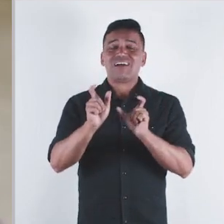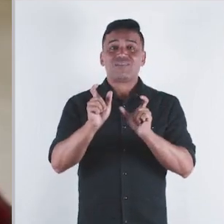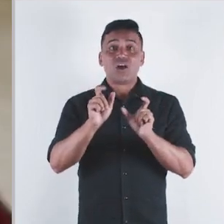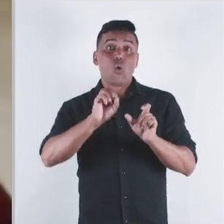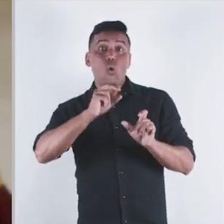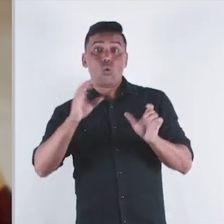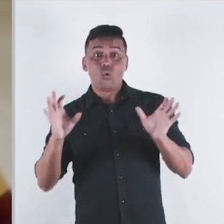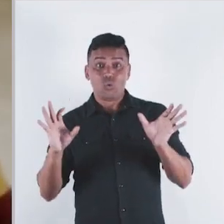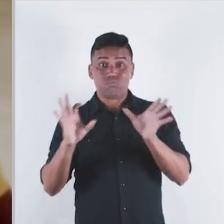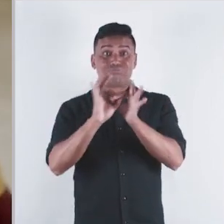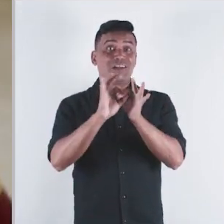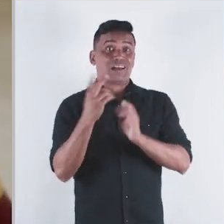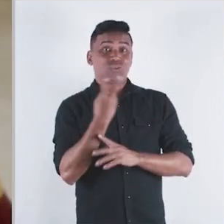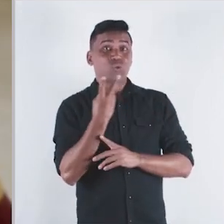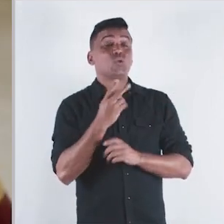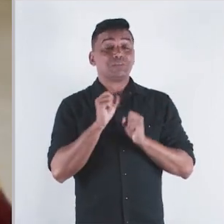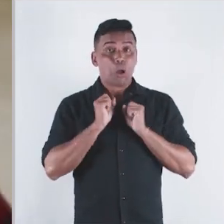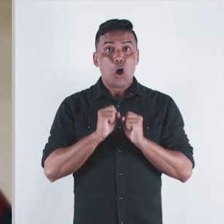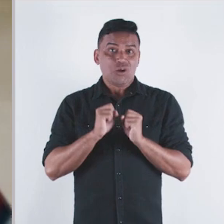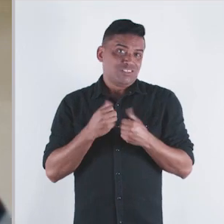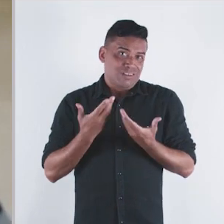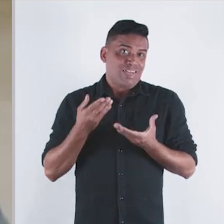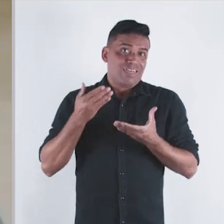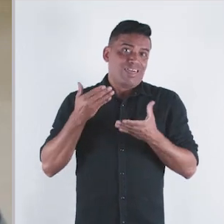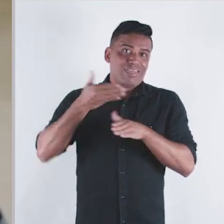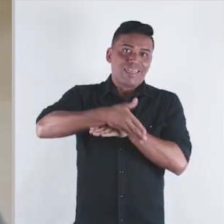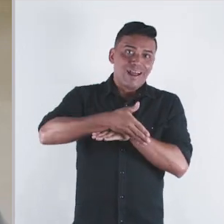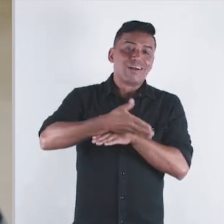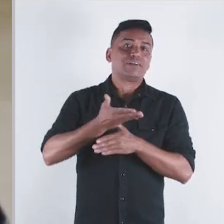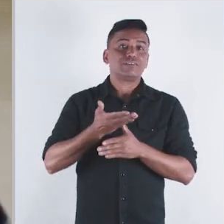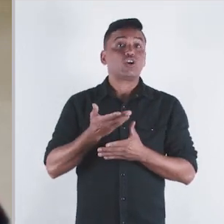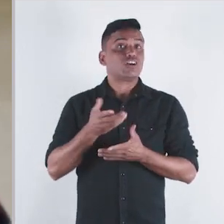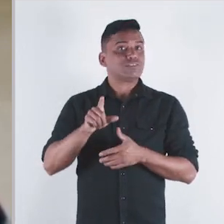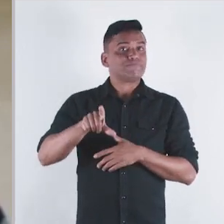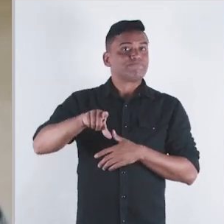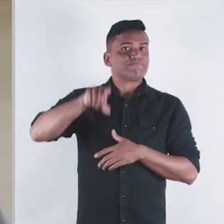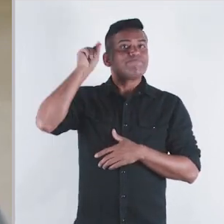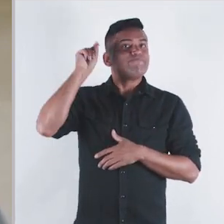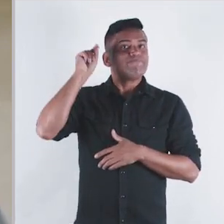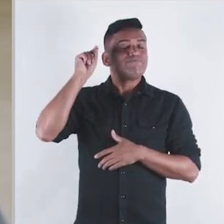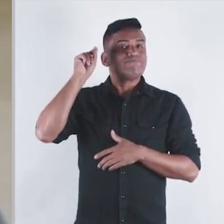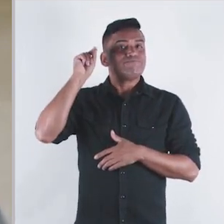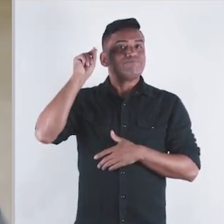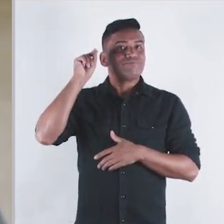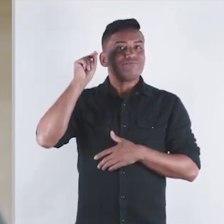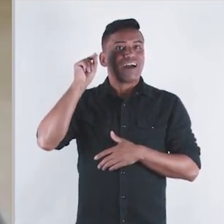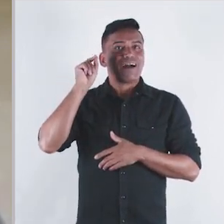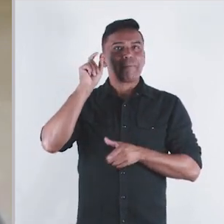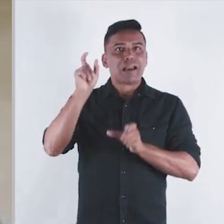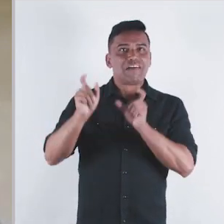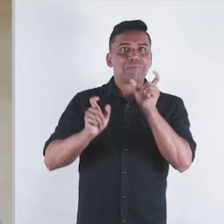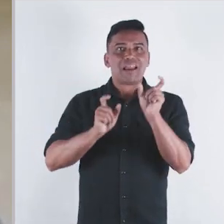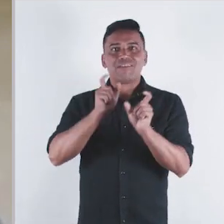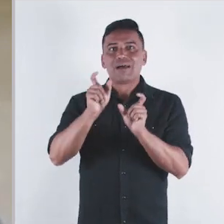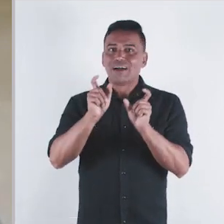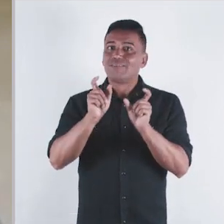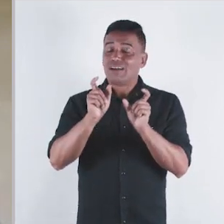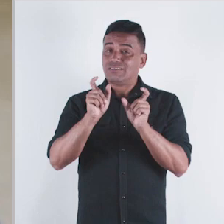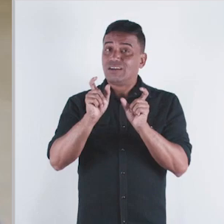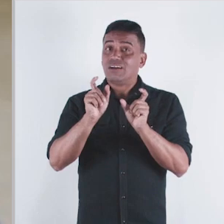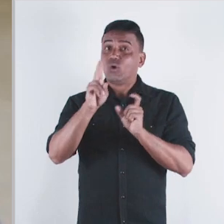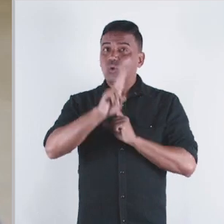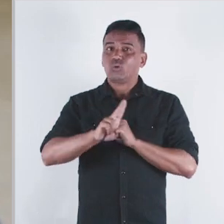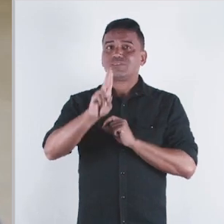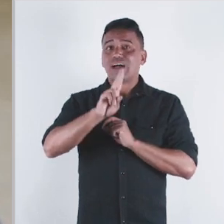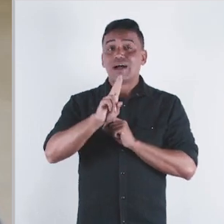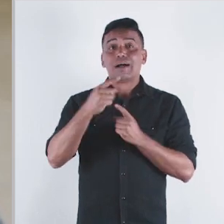duas terminologias. Nós acabamos optando por usar essa terminologia justamente para que